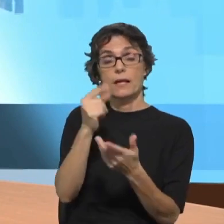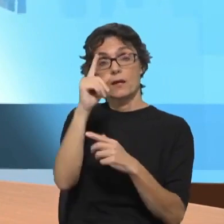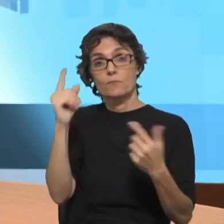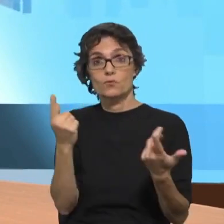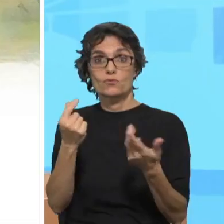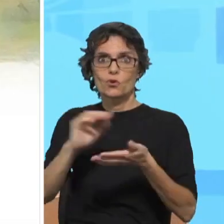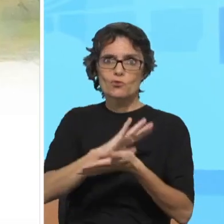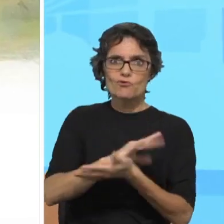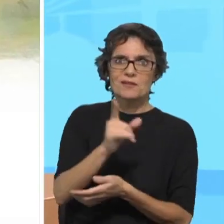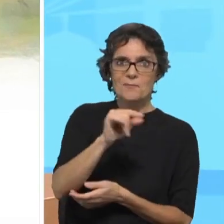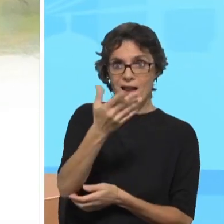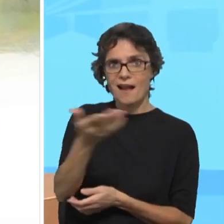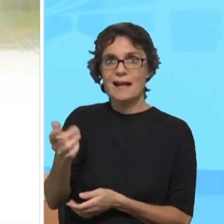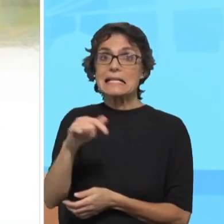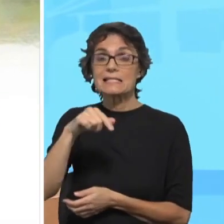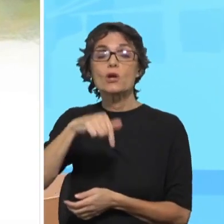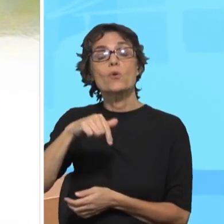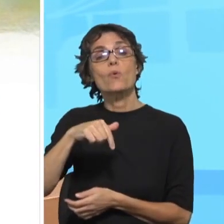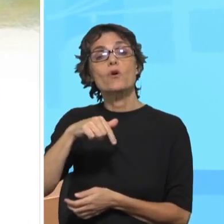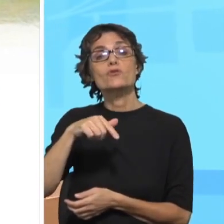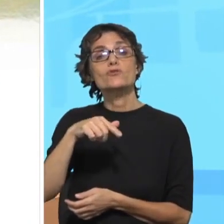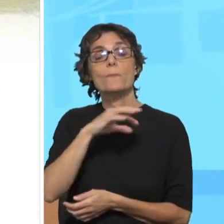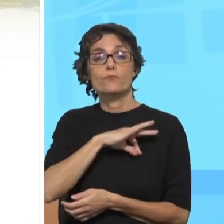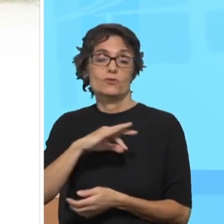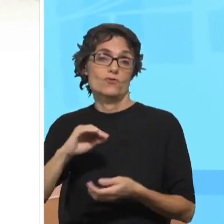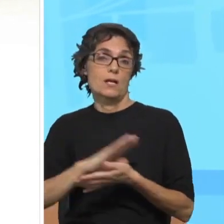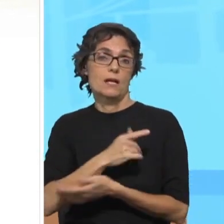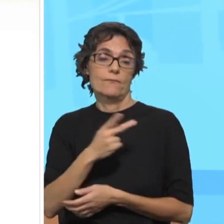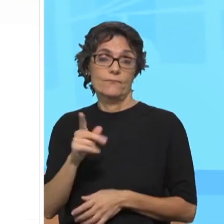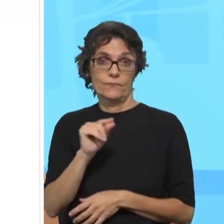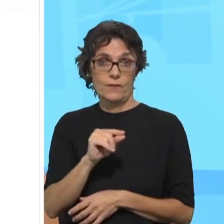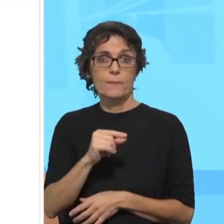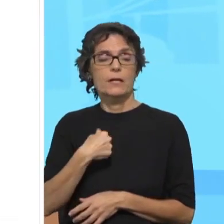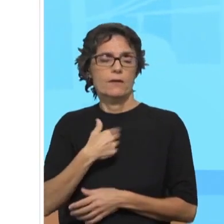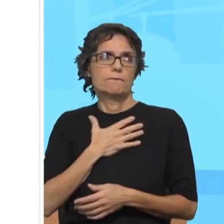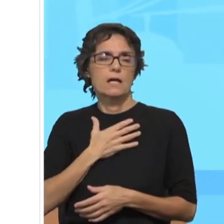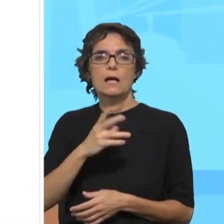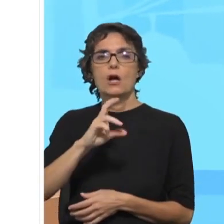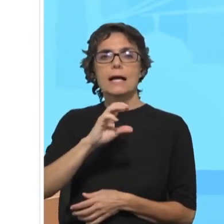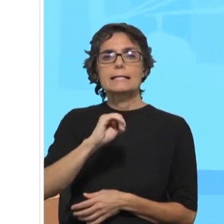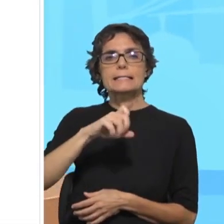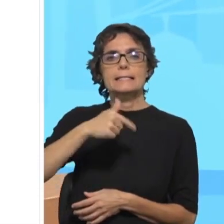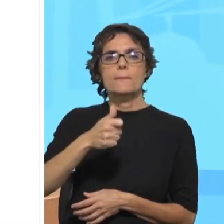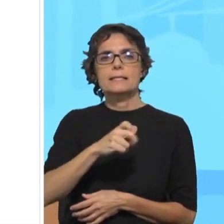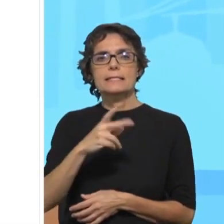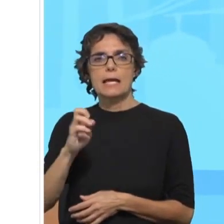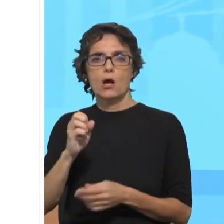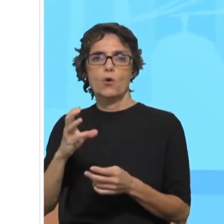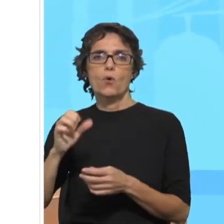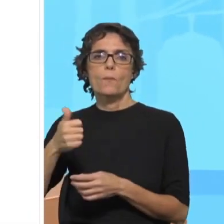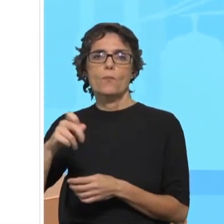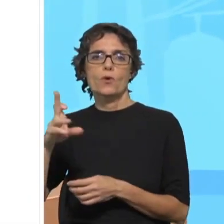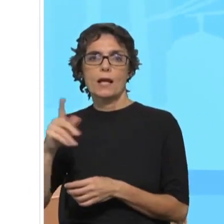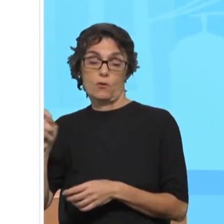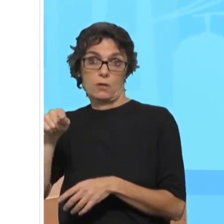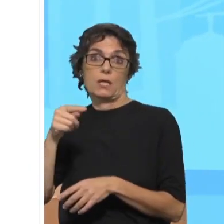o caso. Hoje vai ser o jornalista e meu colega, e de quem eu gosto muito, o Sebastião Bugalho, que ocupa muito o